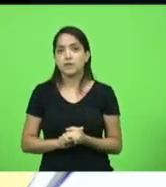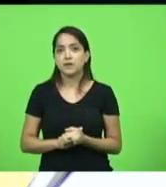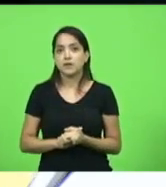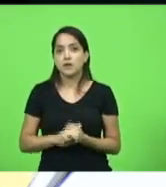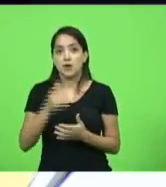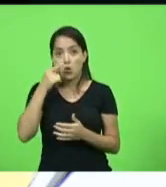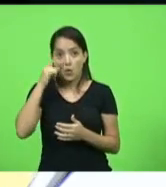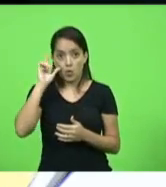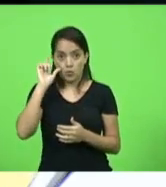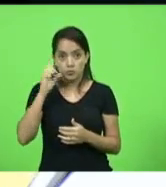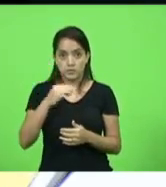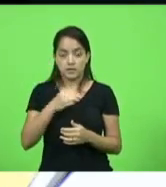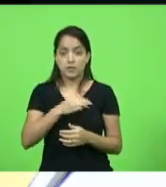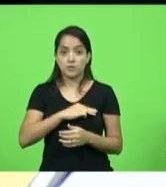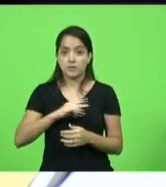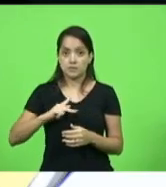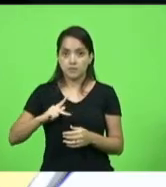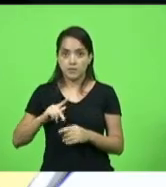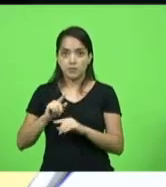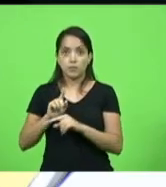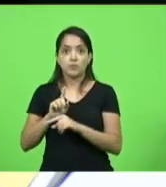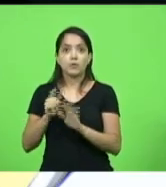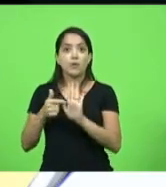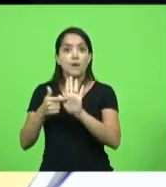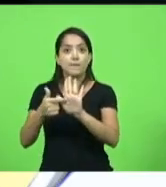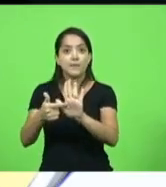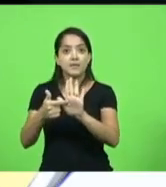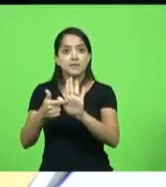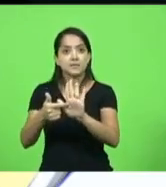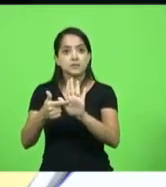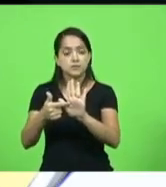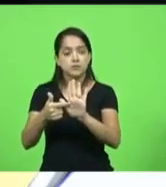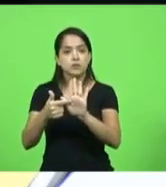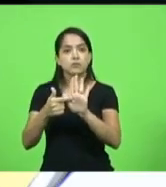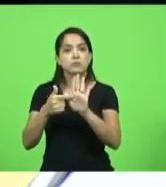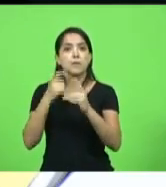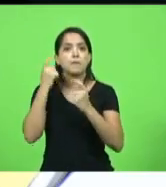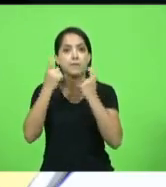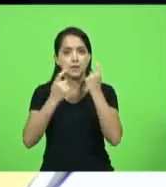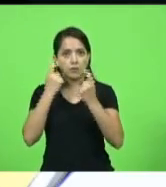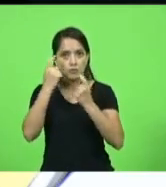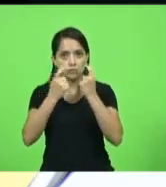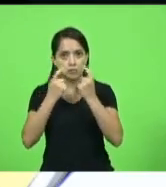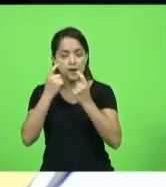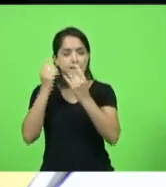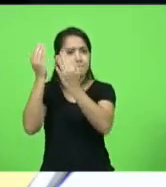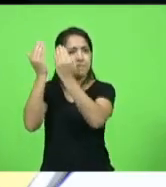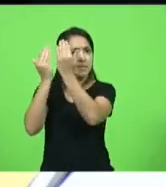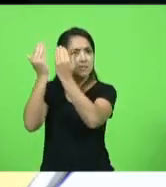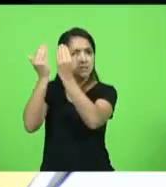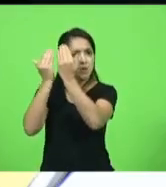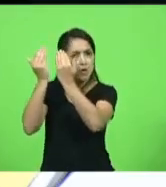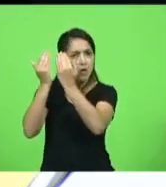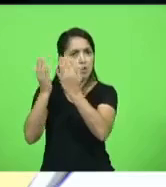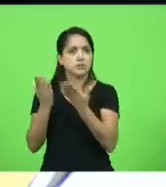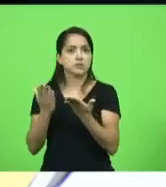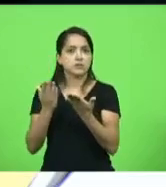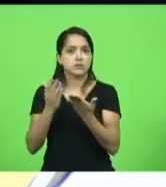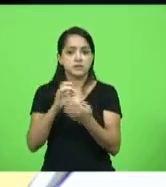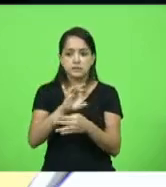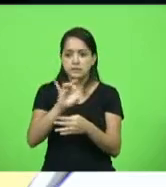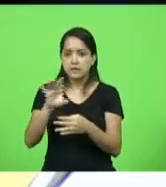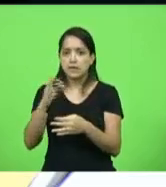ontem o Ministério Público apresentou um dado preocupante da questão psicológica das crianças pelo tempo que estão em